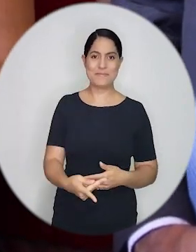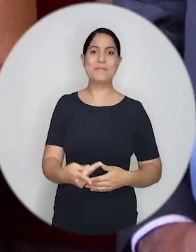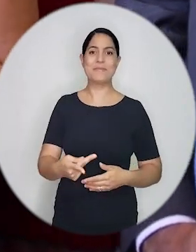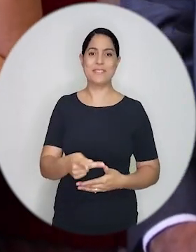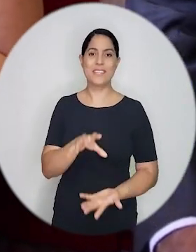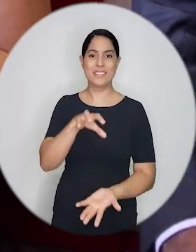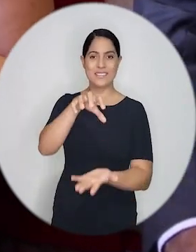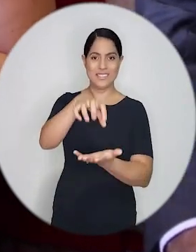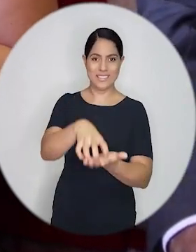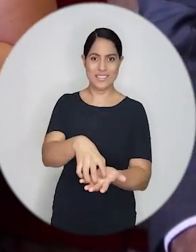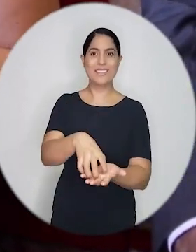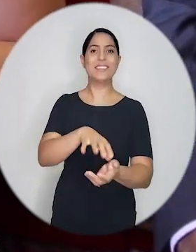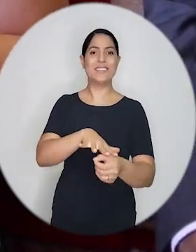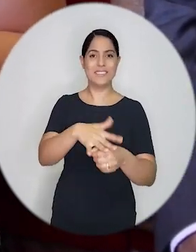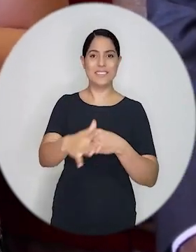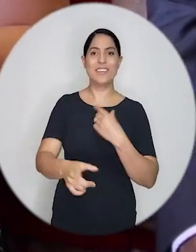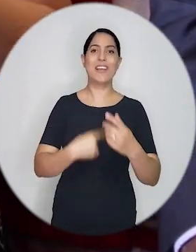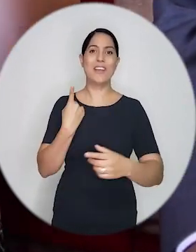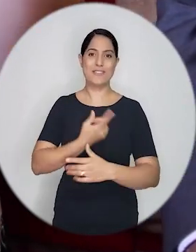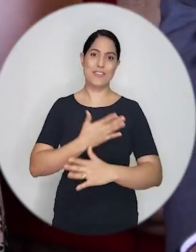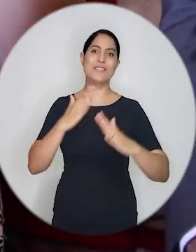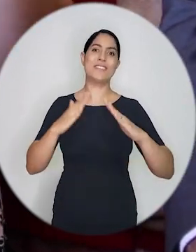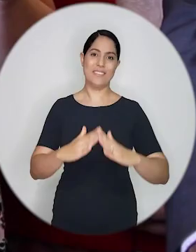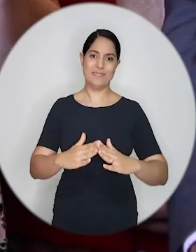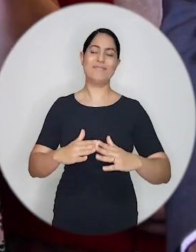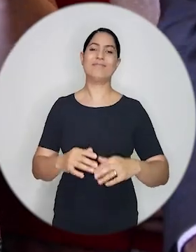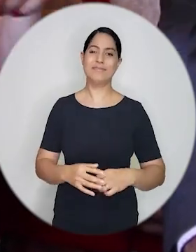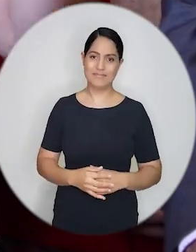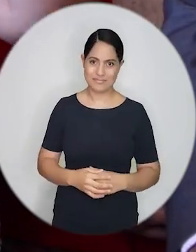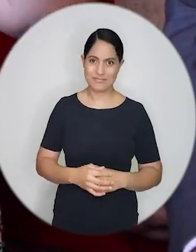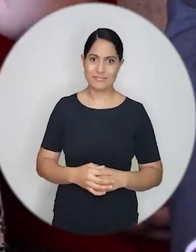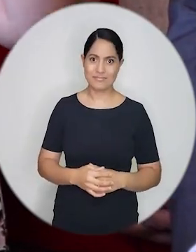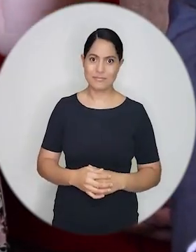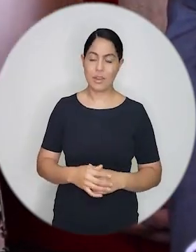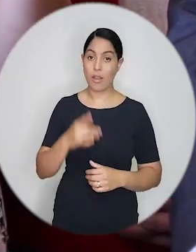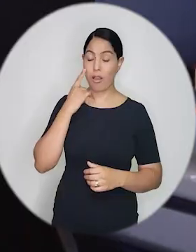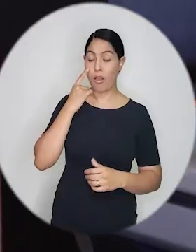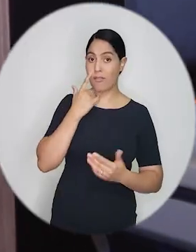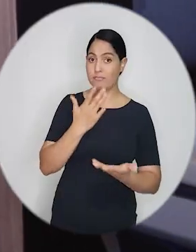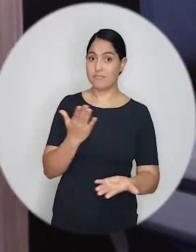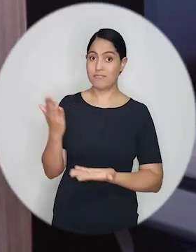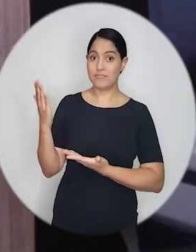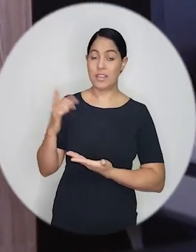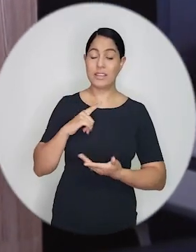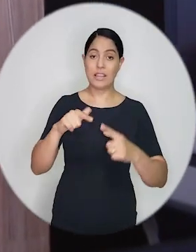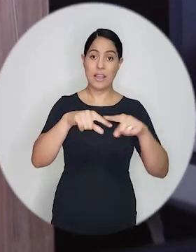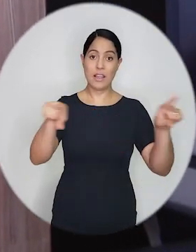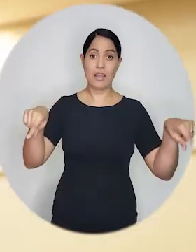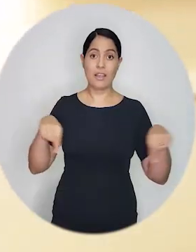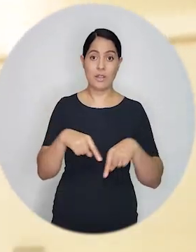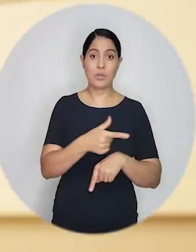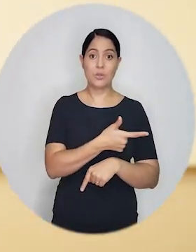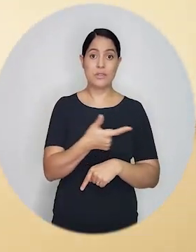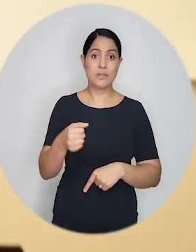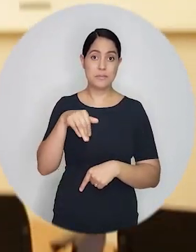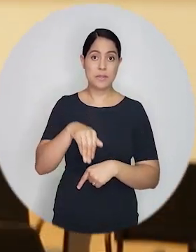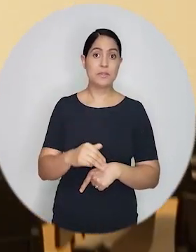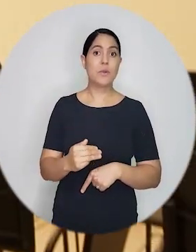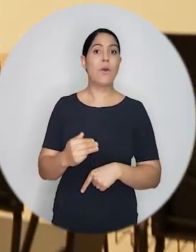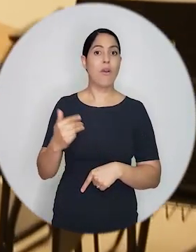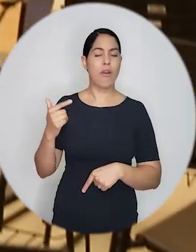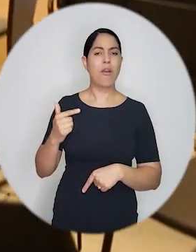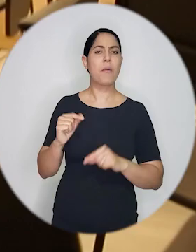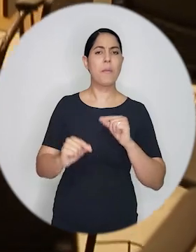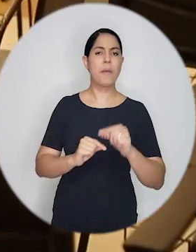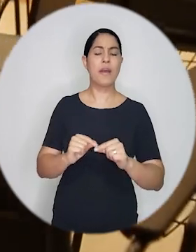sejam todos muito bem-vindos, porque essa casa é nossa. O novo espaço tem 200 metros